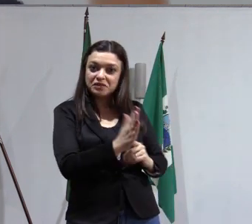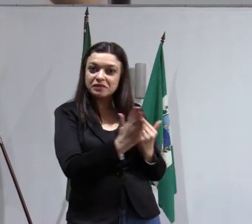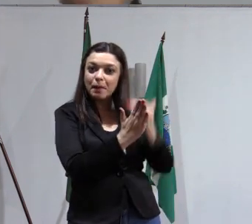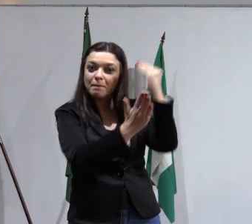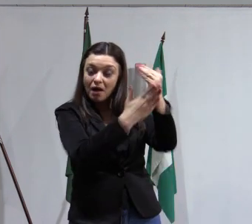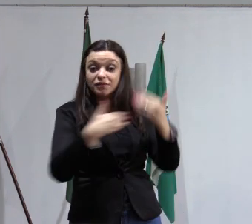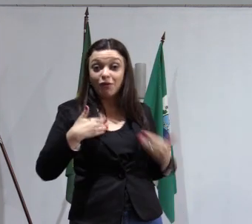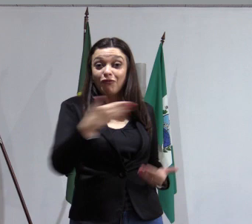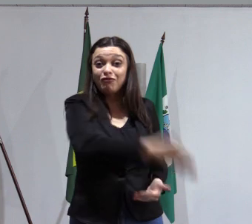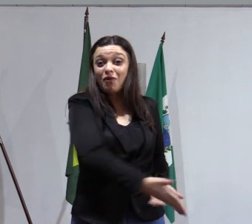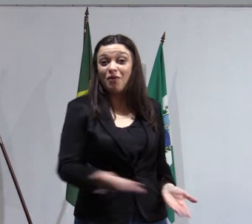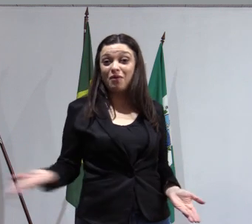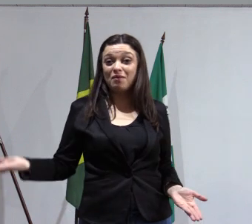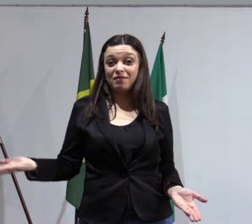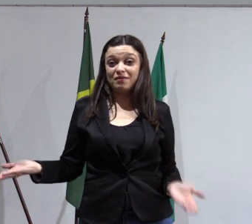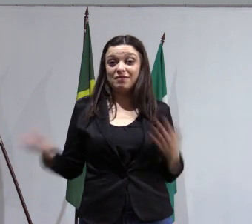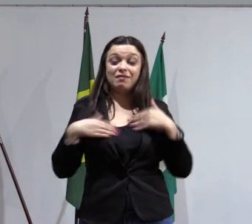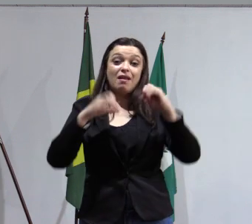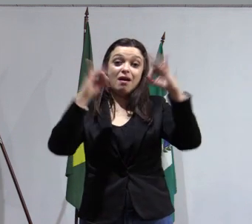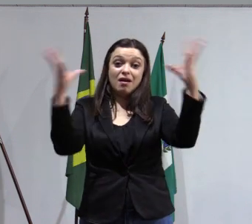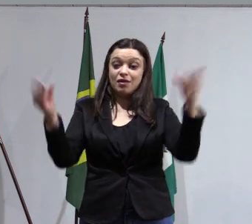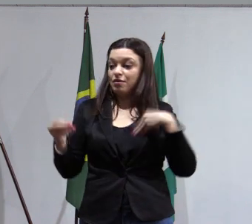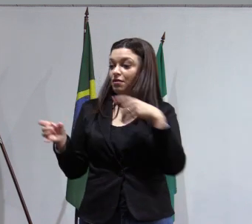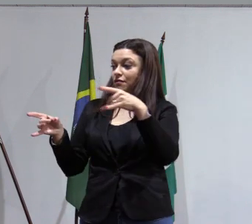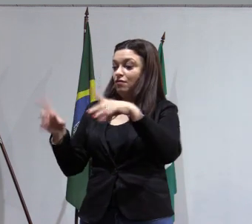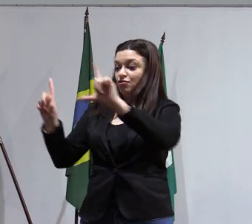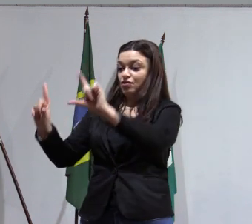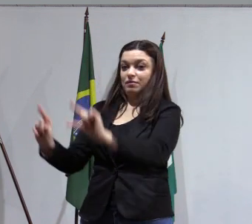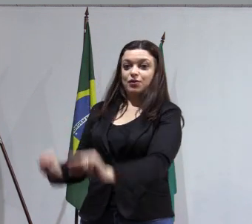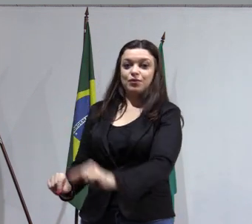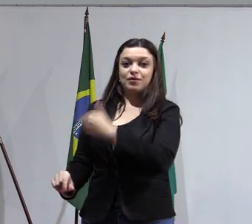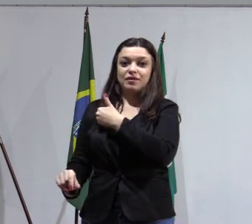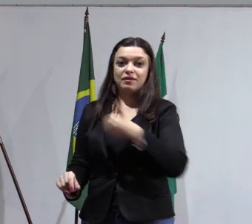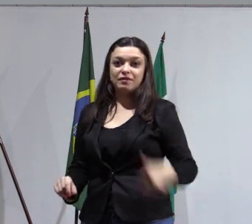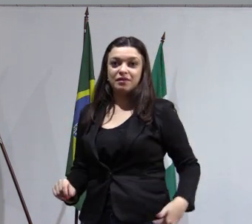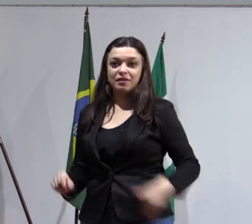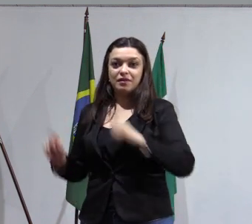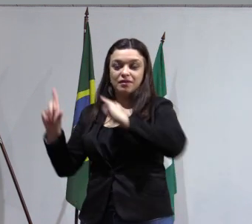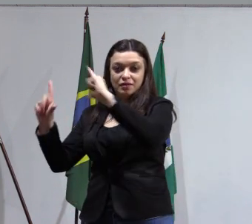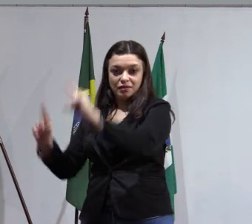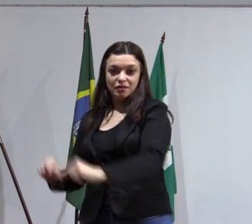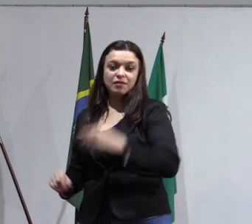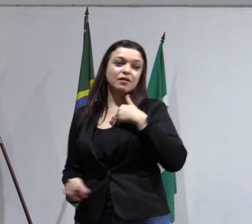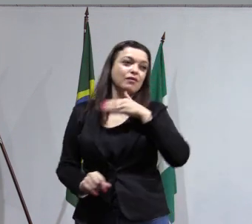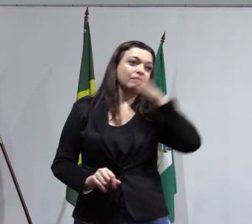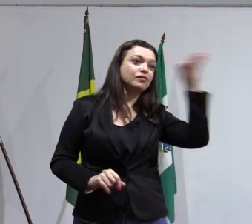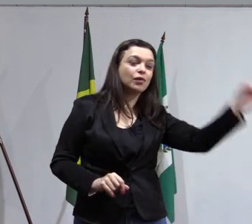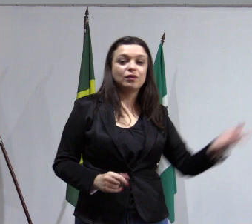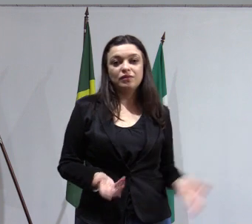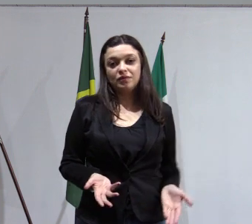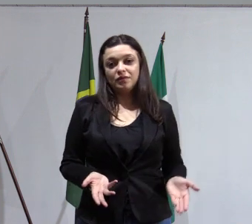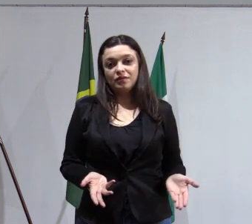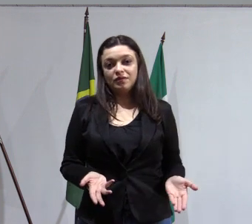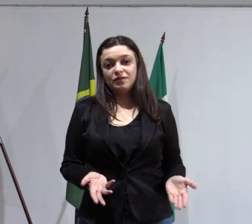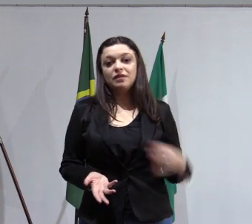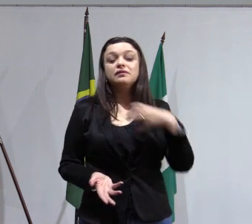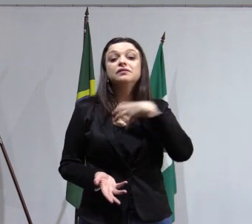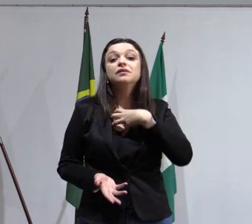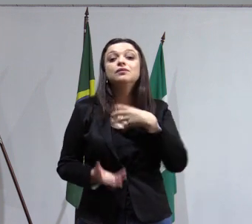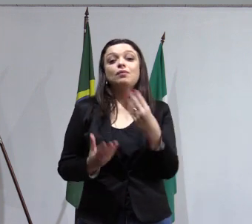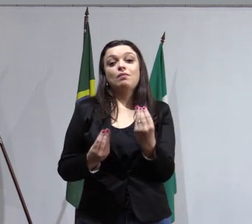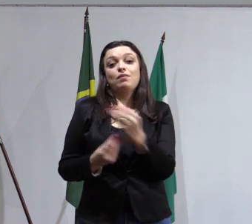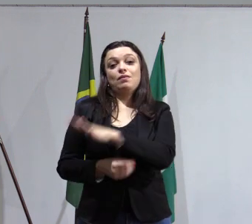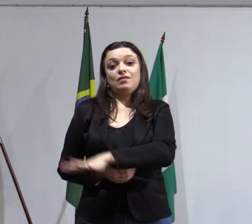produzir. É claro que eu vou abandonar gradativamente alguma outra coisa. E me sinto muito quem é que vai ser abandonado.